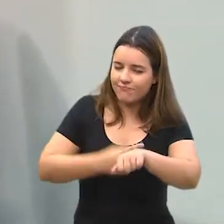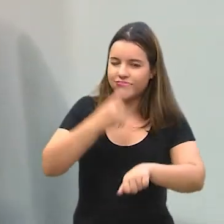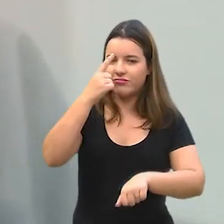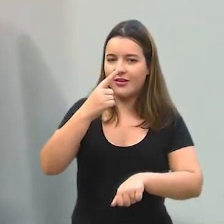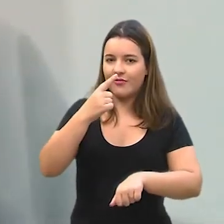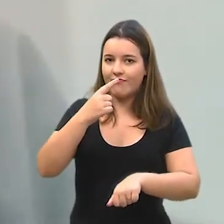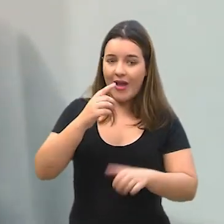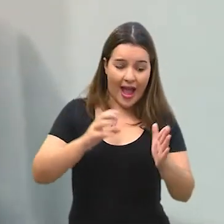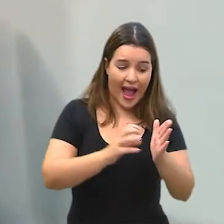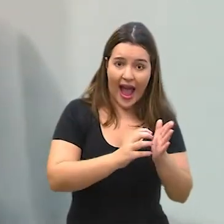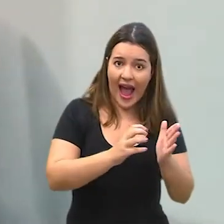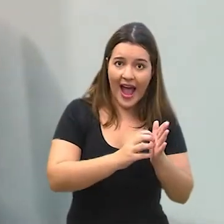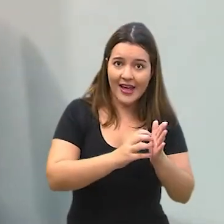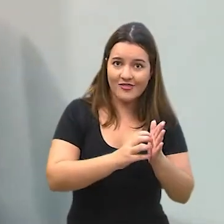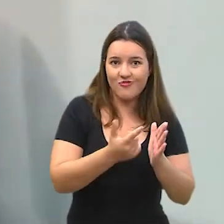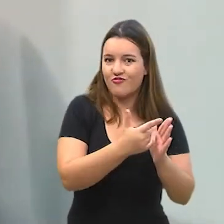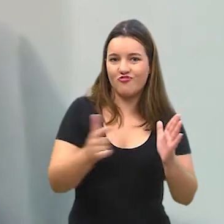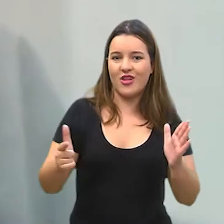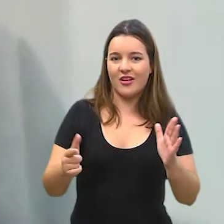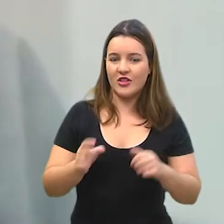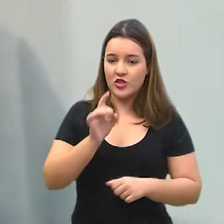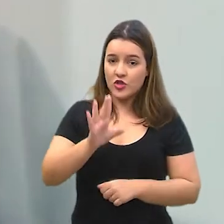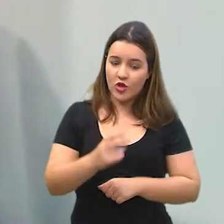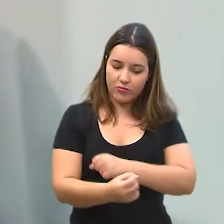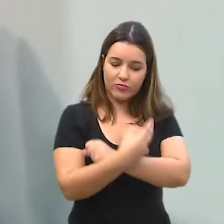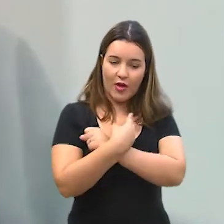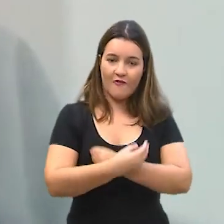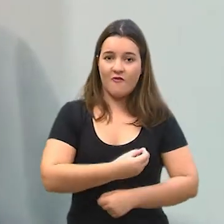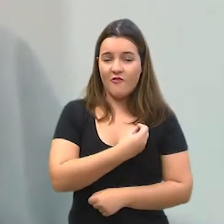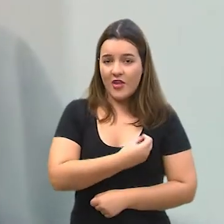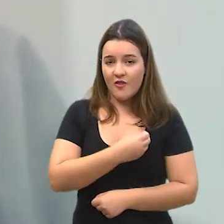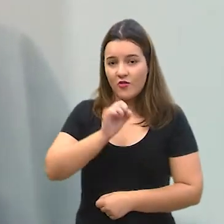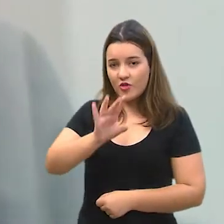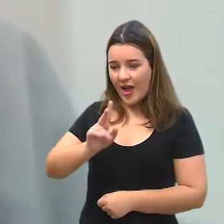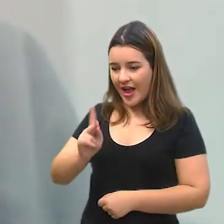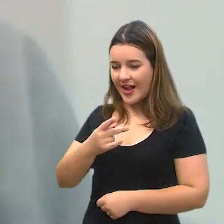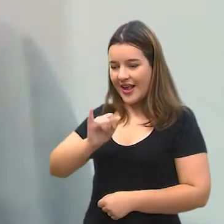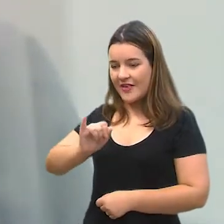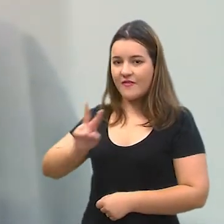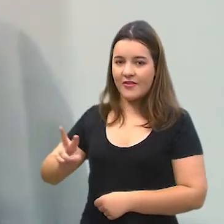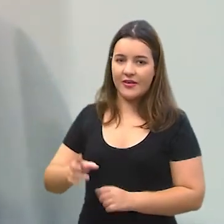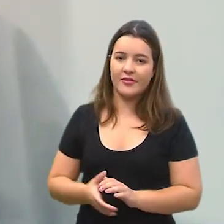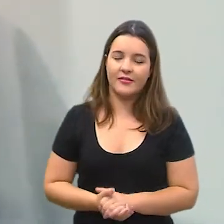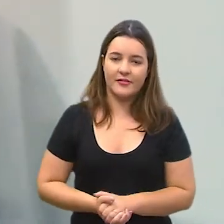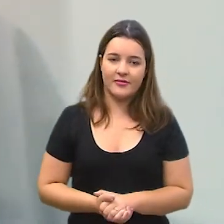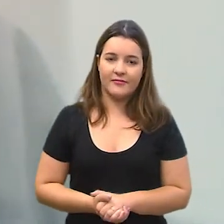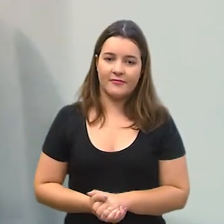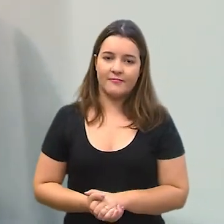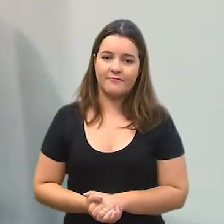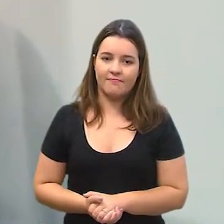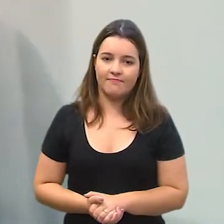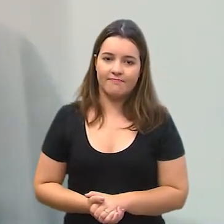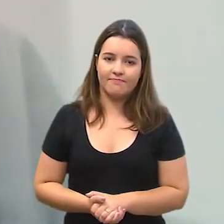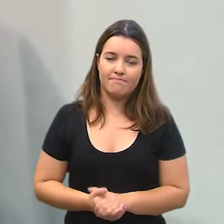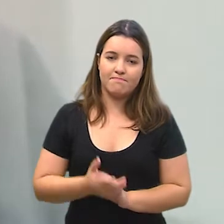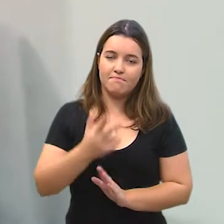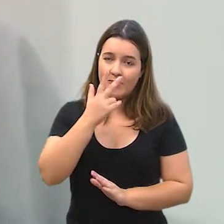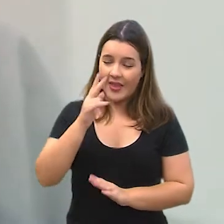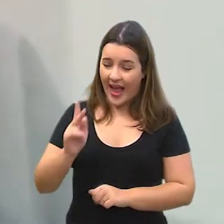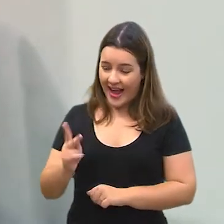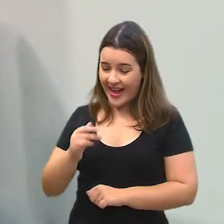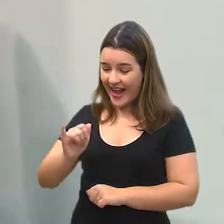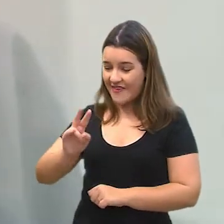Sim, isso é de fato uma revolução também nos últimos anos, né? A gente ainda não conseguiu ter a cura, mas em termos de controle, né,